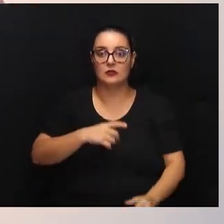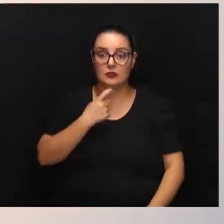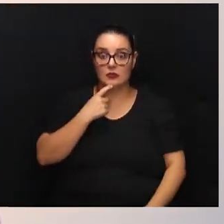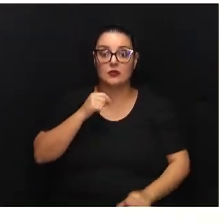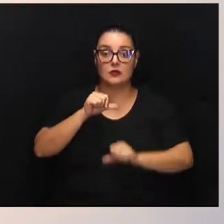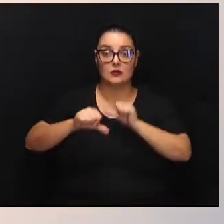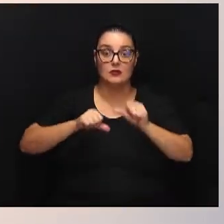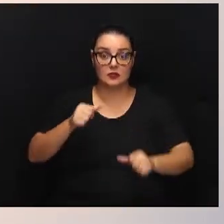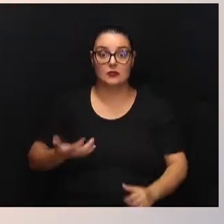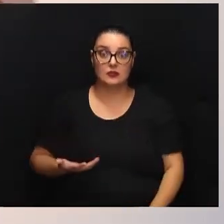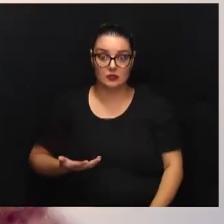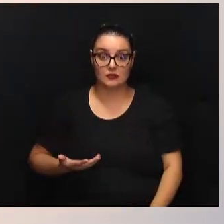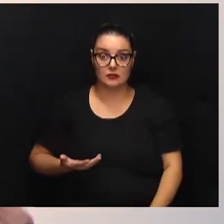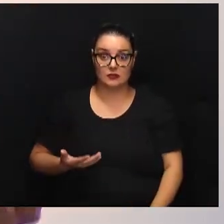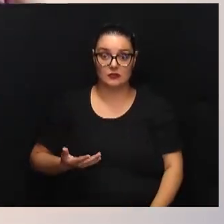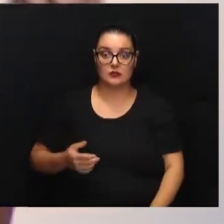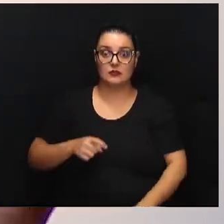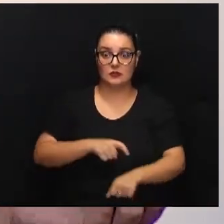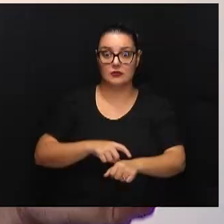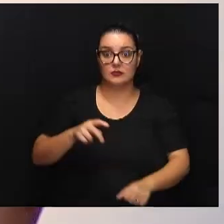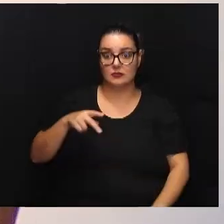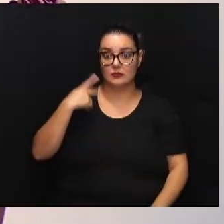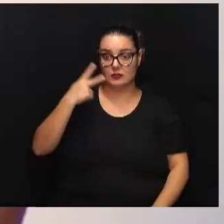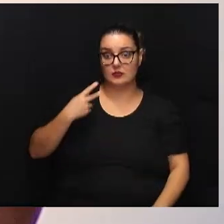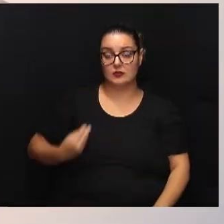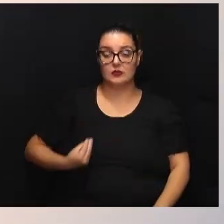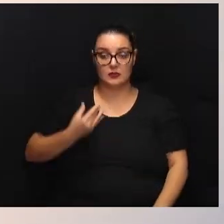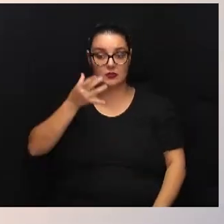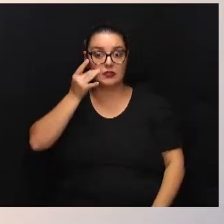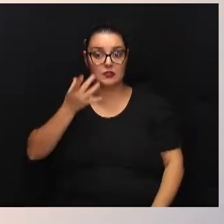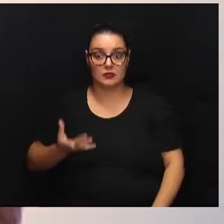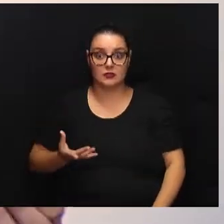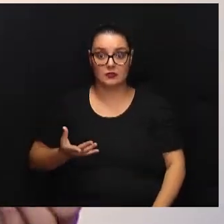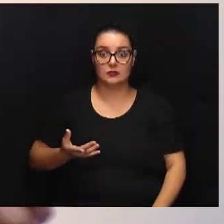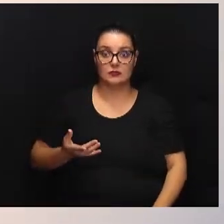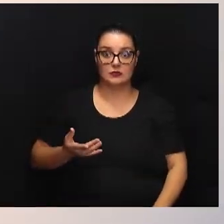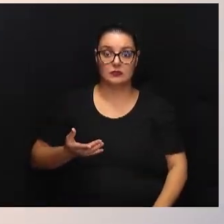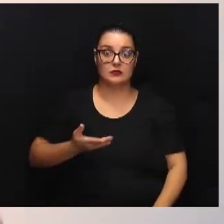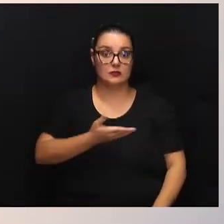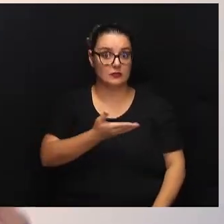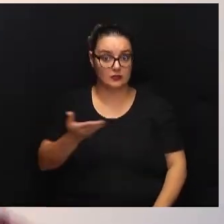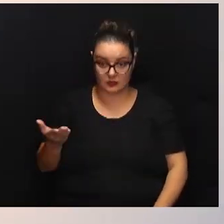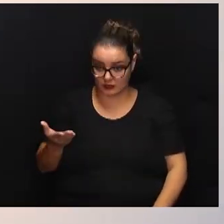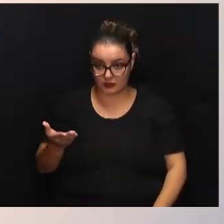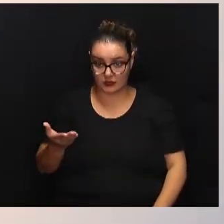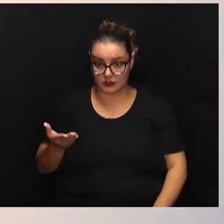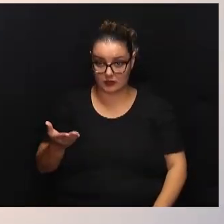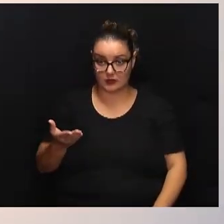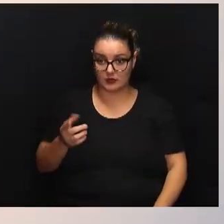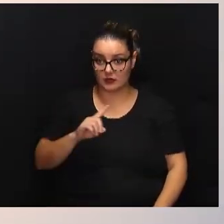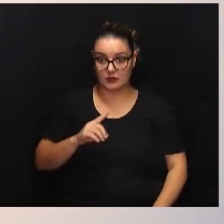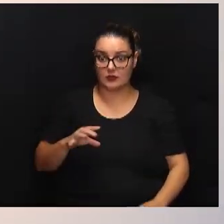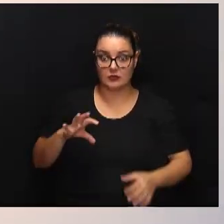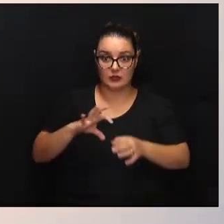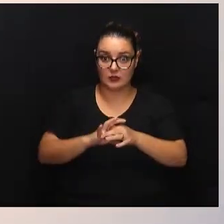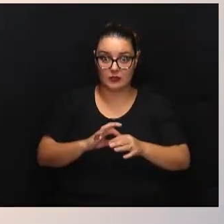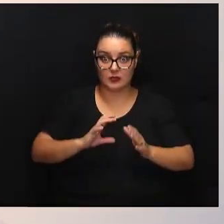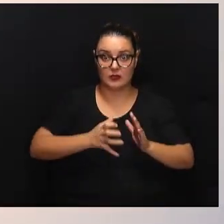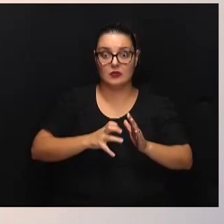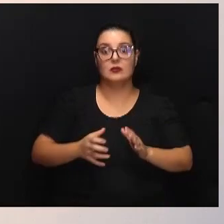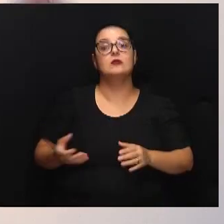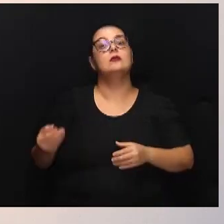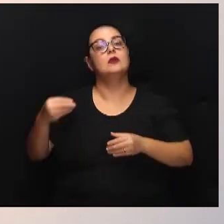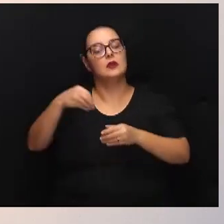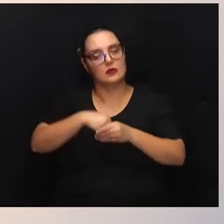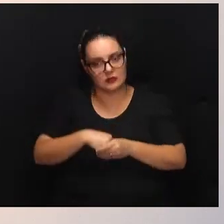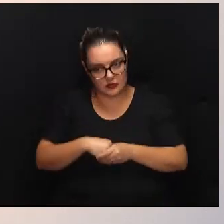que estamos vivendo. E, gente, você que talvez não é afiliado a um partido, filia-se, tente lutar pela gente. Eu sei que não é